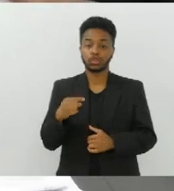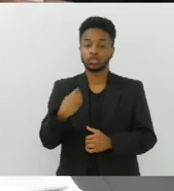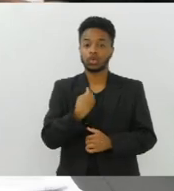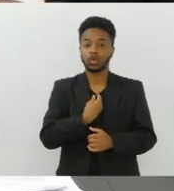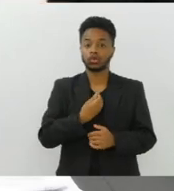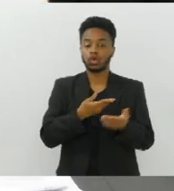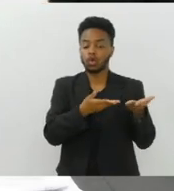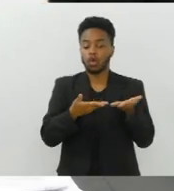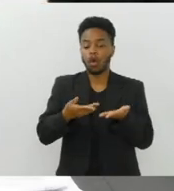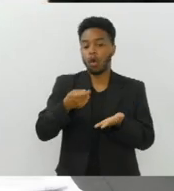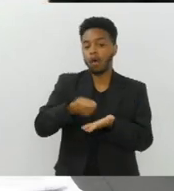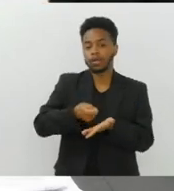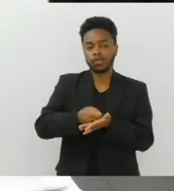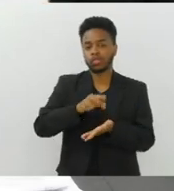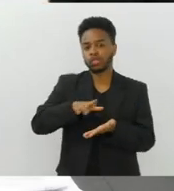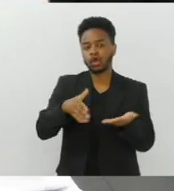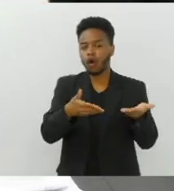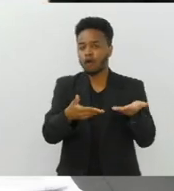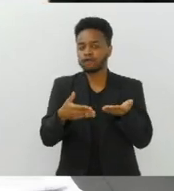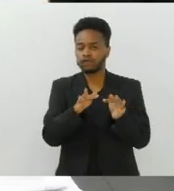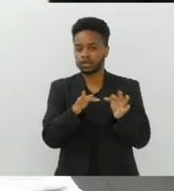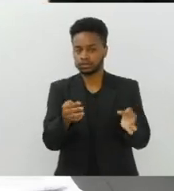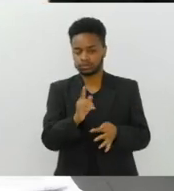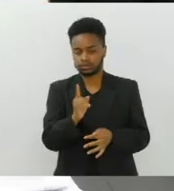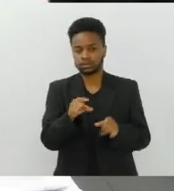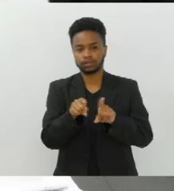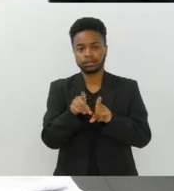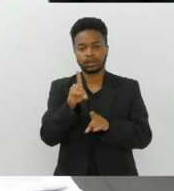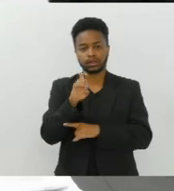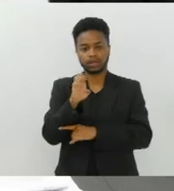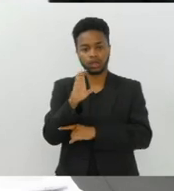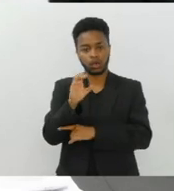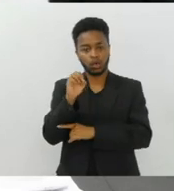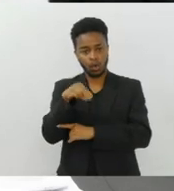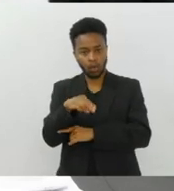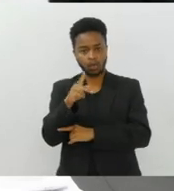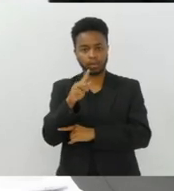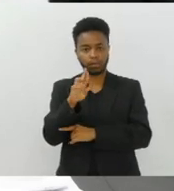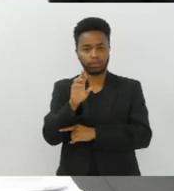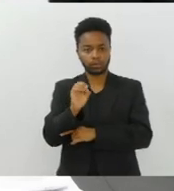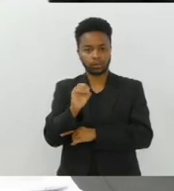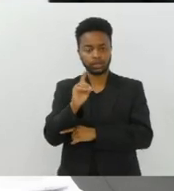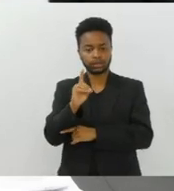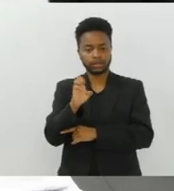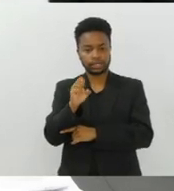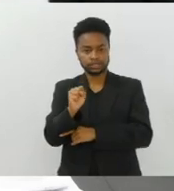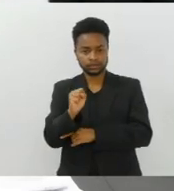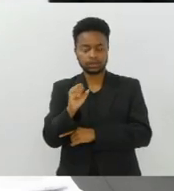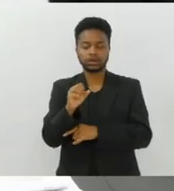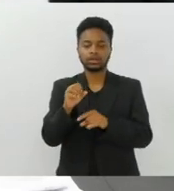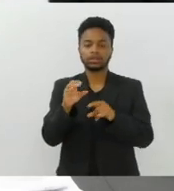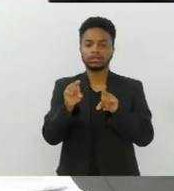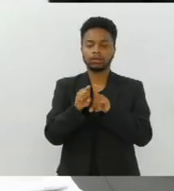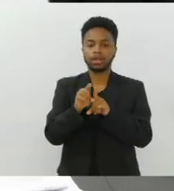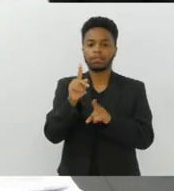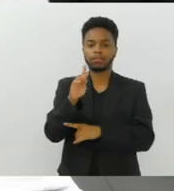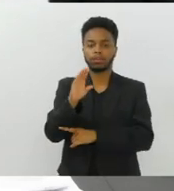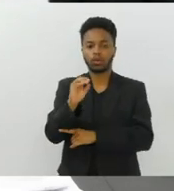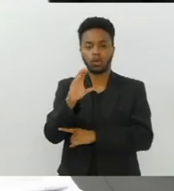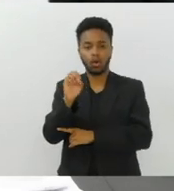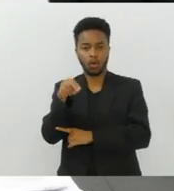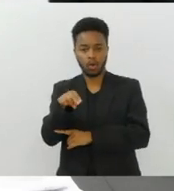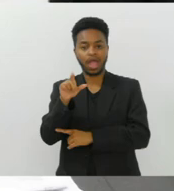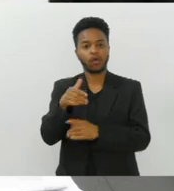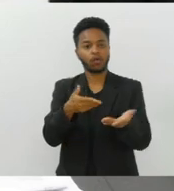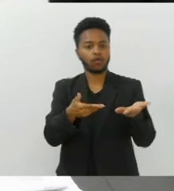não convidada, né? A DECOM, Proteste, DEC e PROCON são convidados à Unimed Ferge convocada.